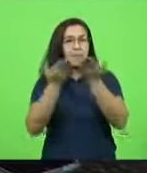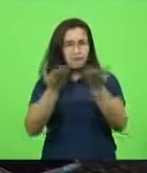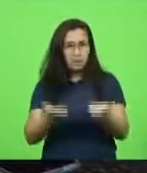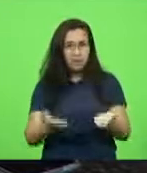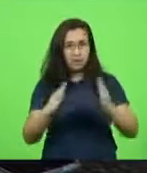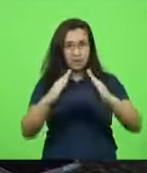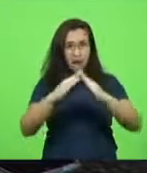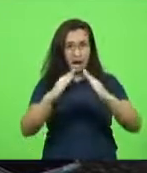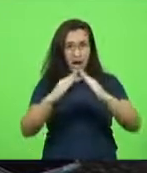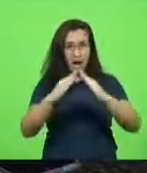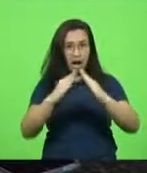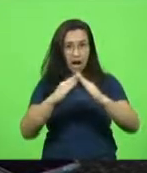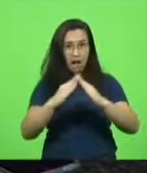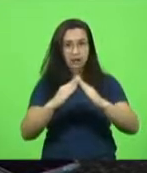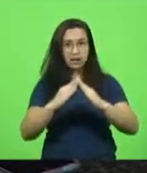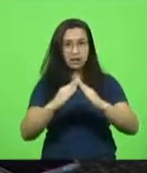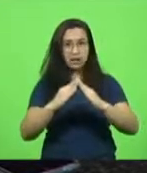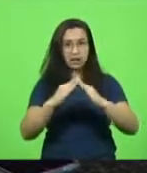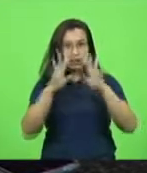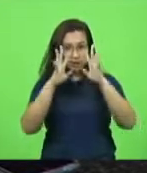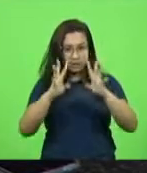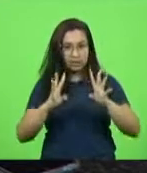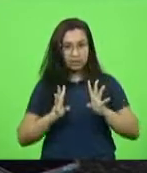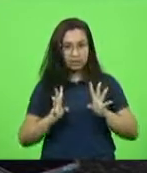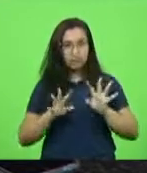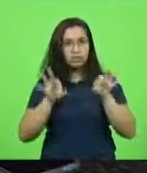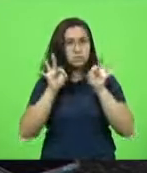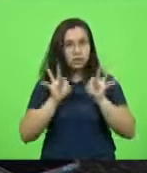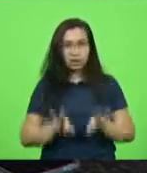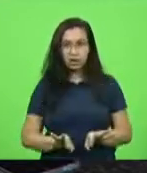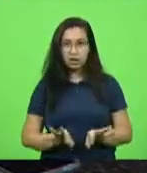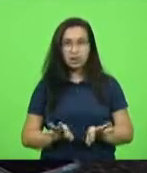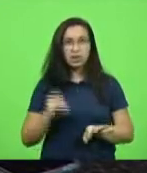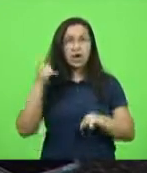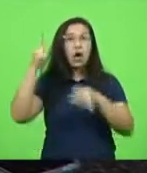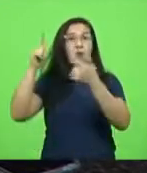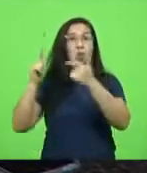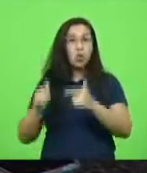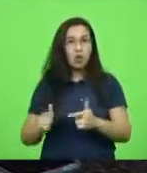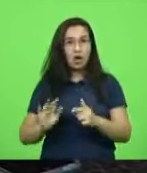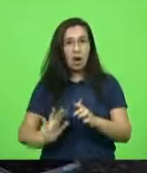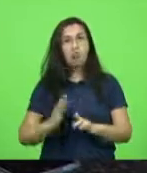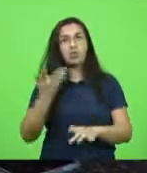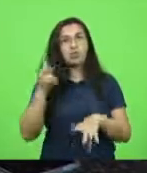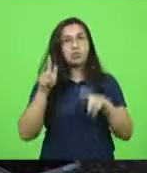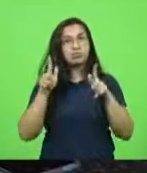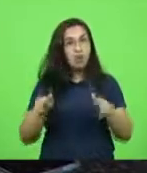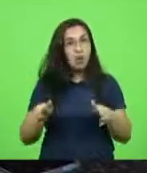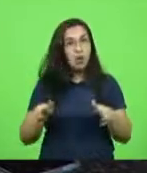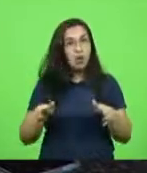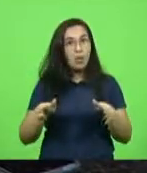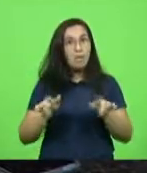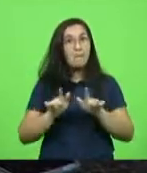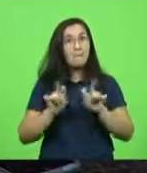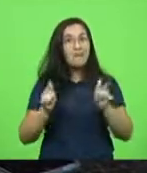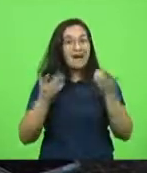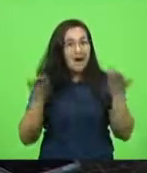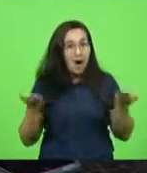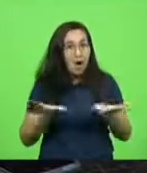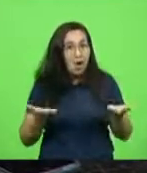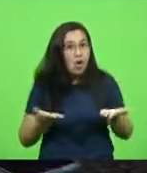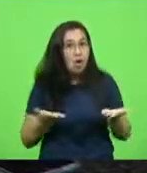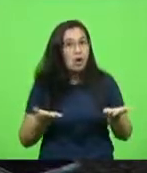pode ter absoluta certeza das outras e outras situações aconteceu dessa forma mais dessa não Vai